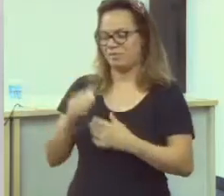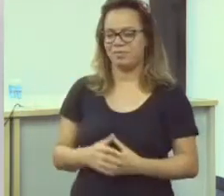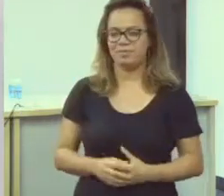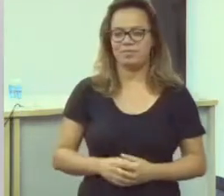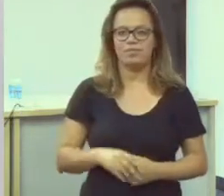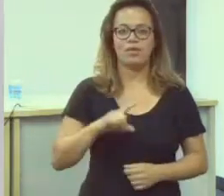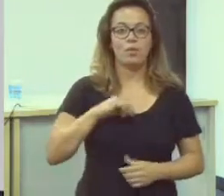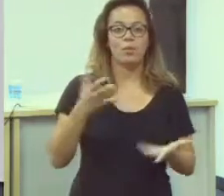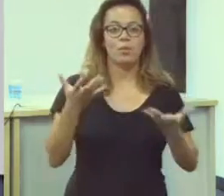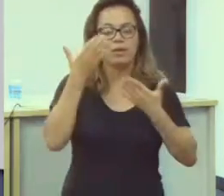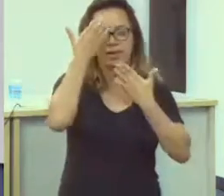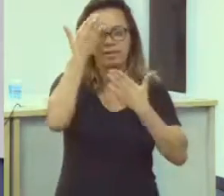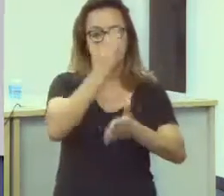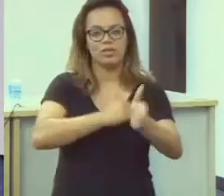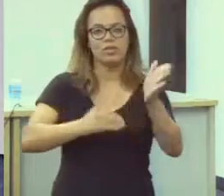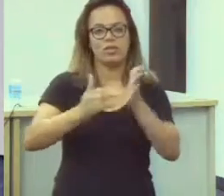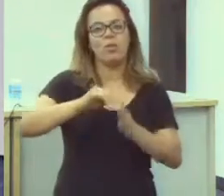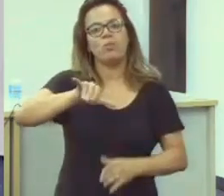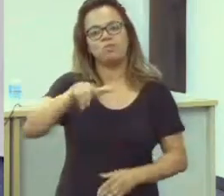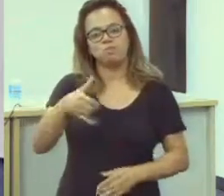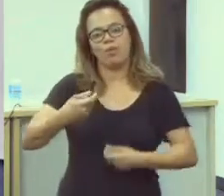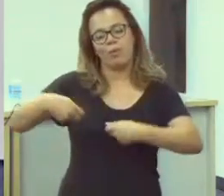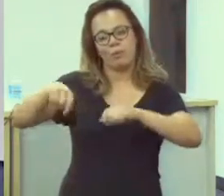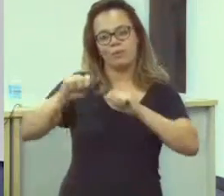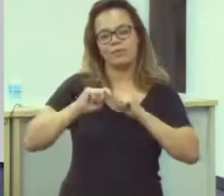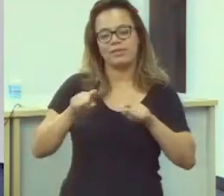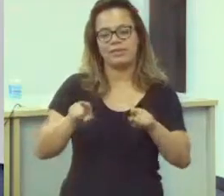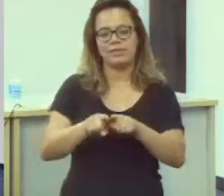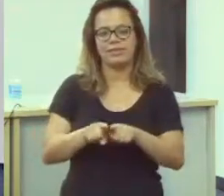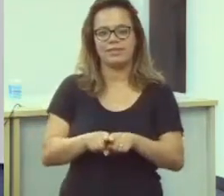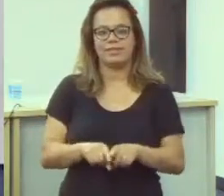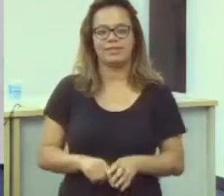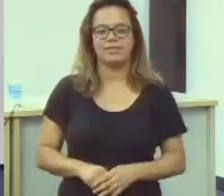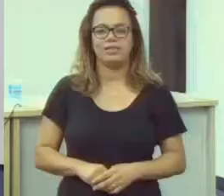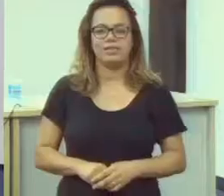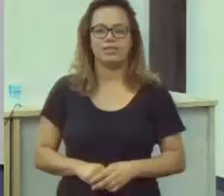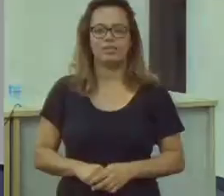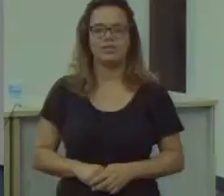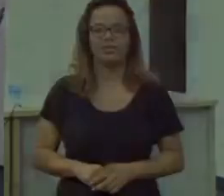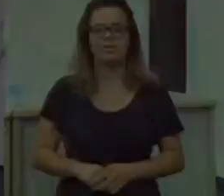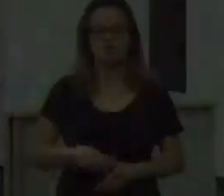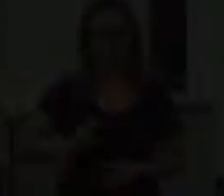Eu quero agradecer a todos aqui pela oportunidade, né? E dar prosseguimento aí. Muito obrigado.